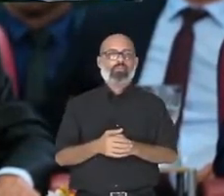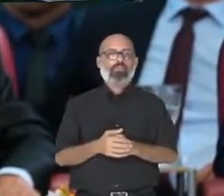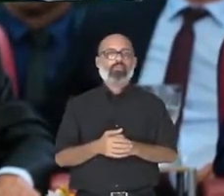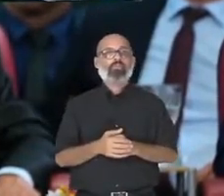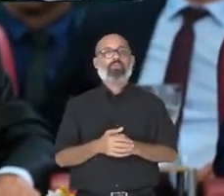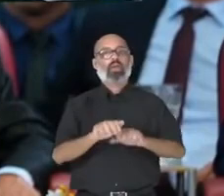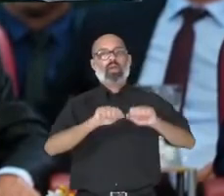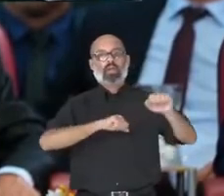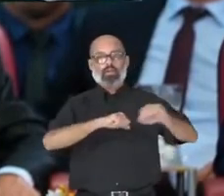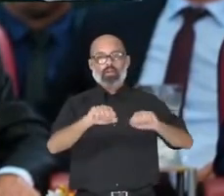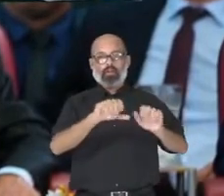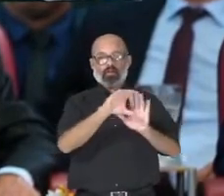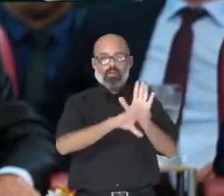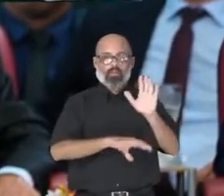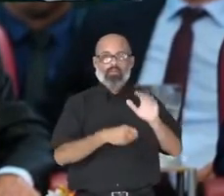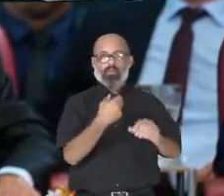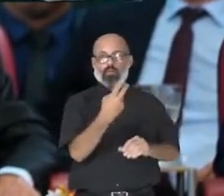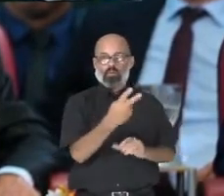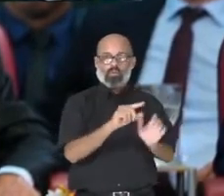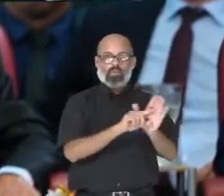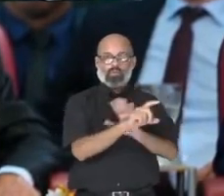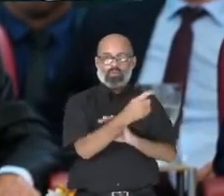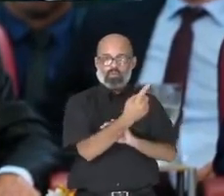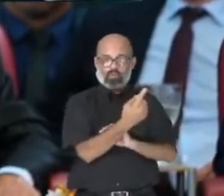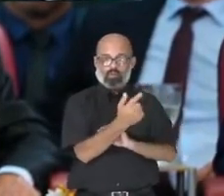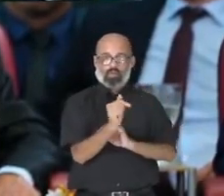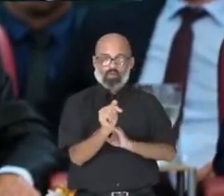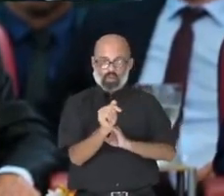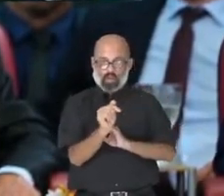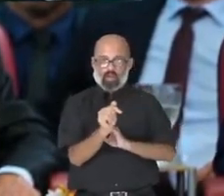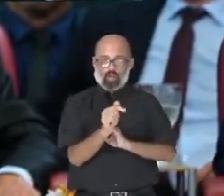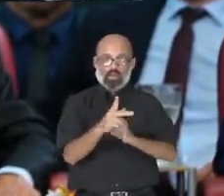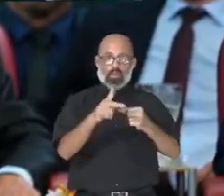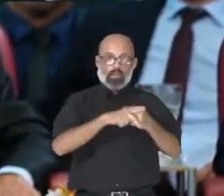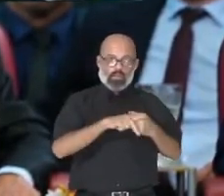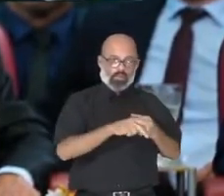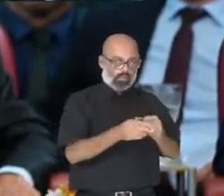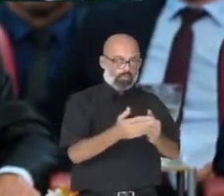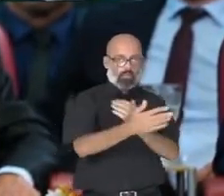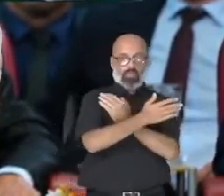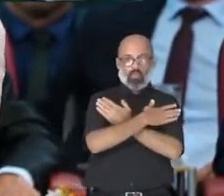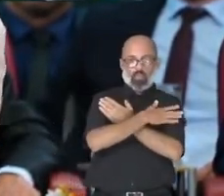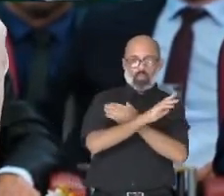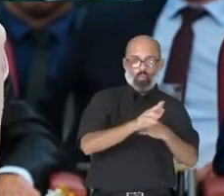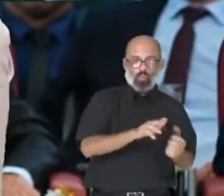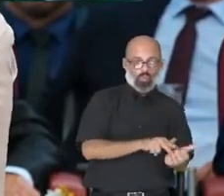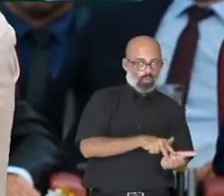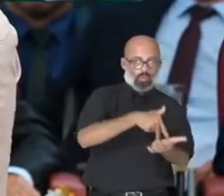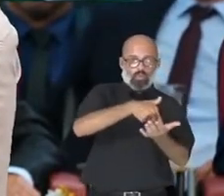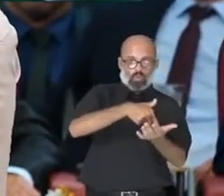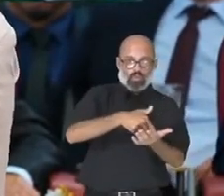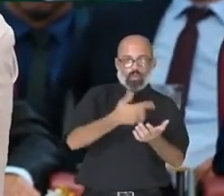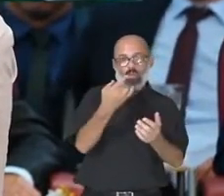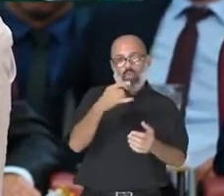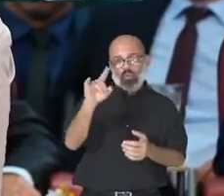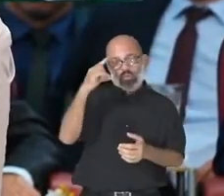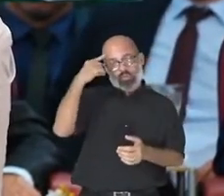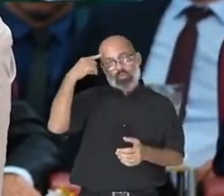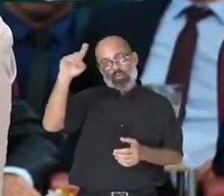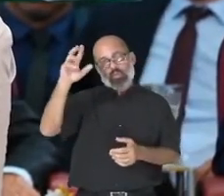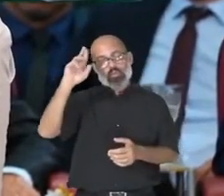Em Atos 2:17, quando Pedro vai recitar o texto, ele muda a preposição. Ele diz: e há de ser que nos últimos dias, diz o